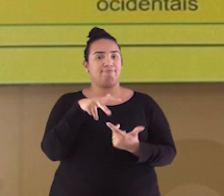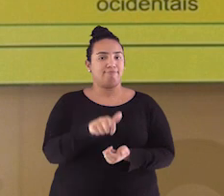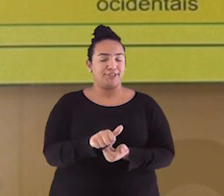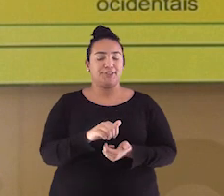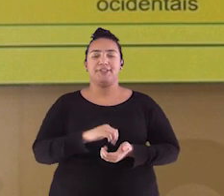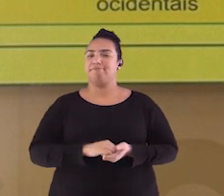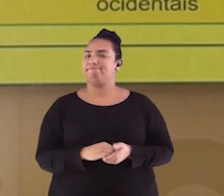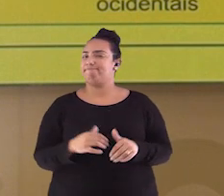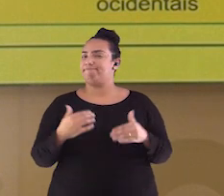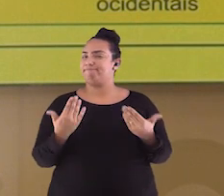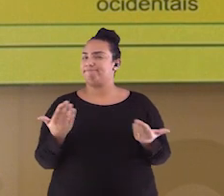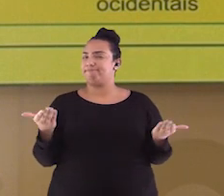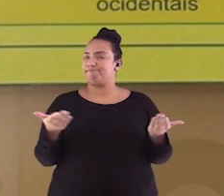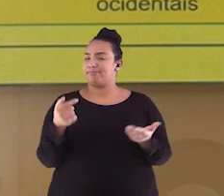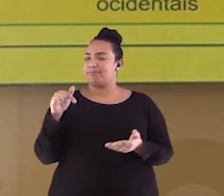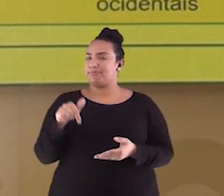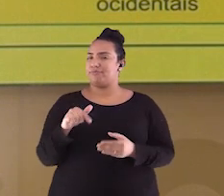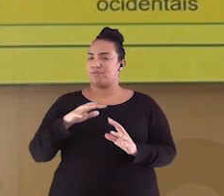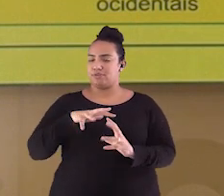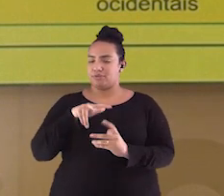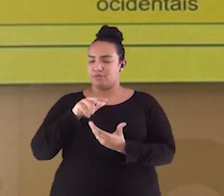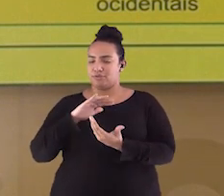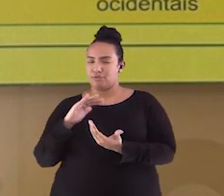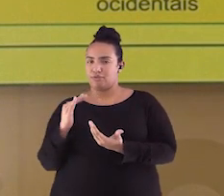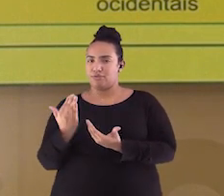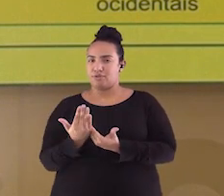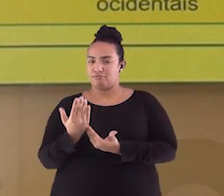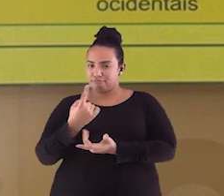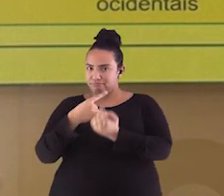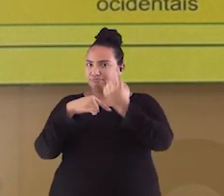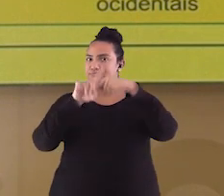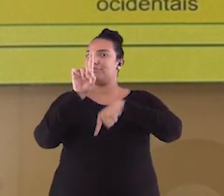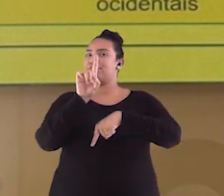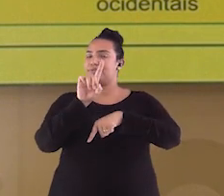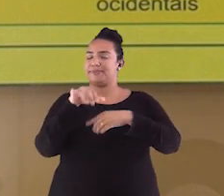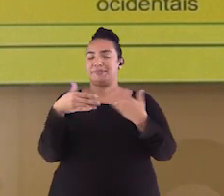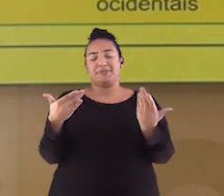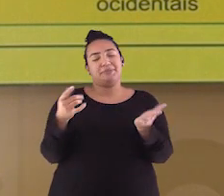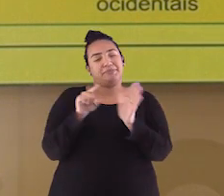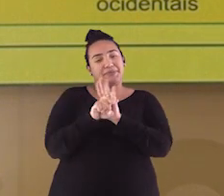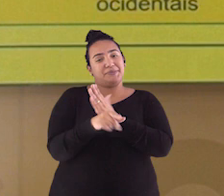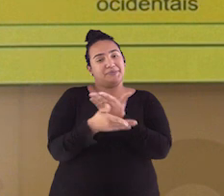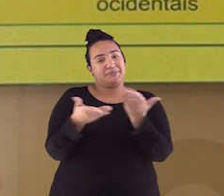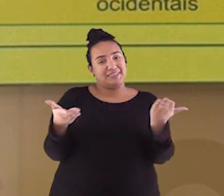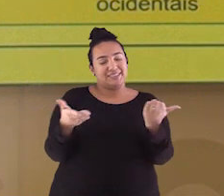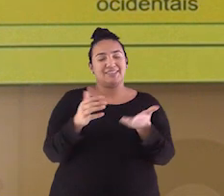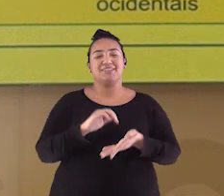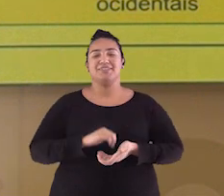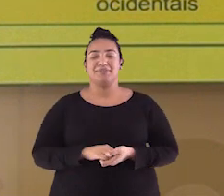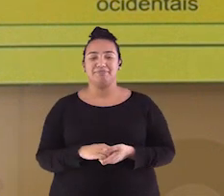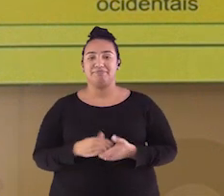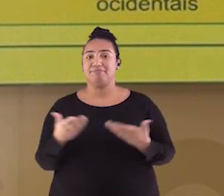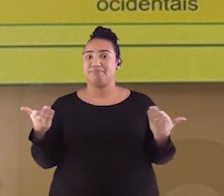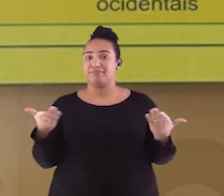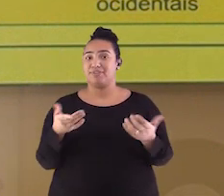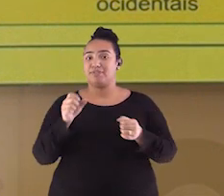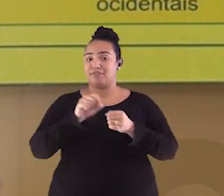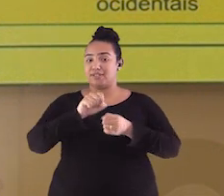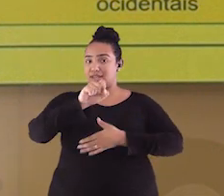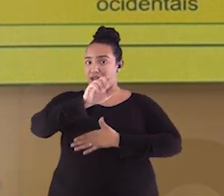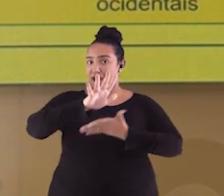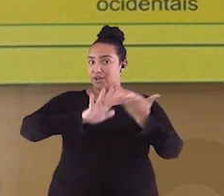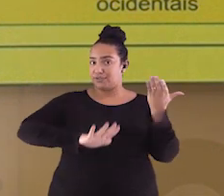Será essa a reviravolta do Oriente sobre o Ocidente? Fica a questão para você refletir. Vamos agora fazer